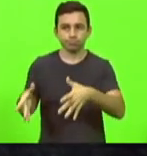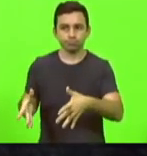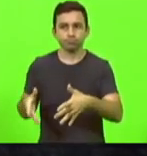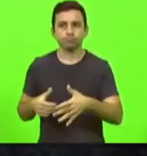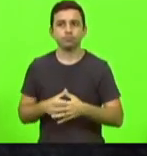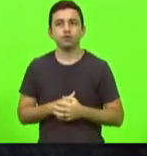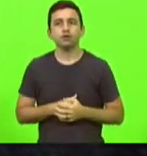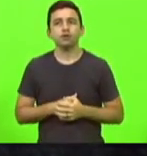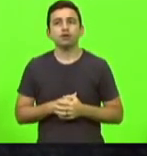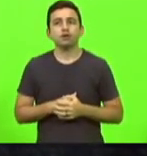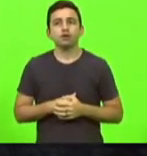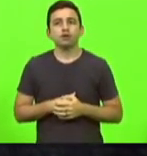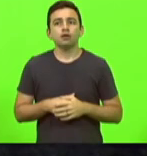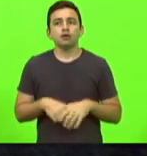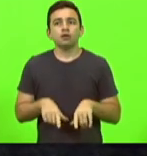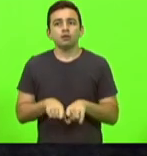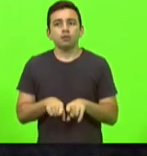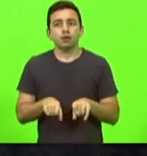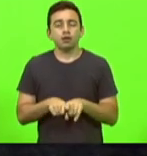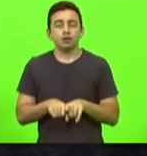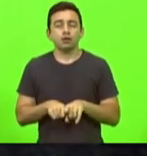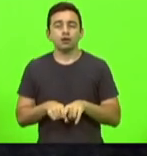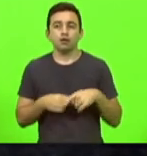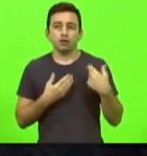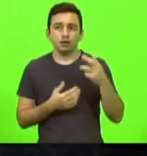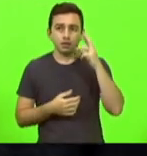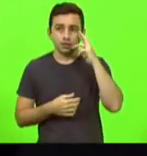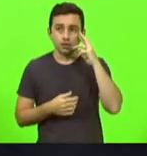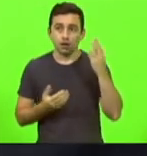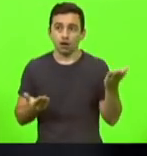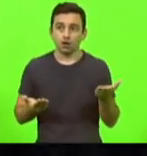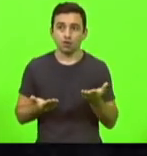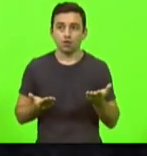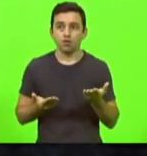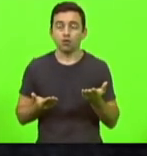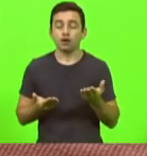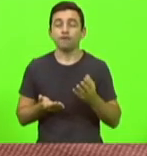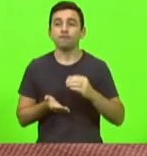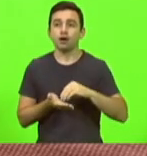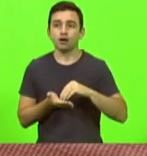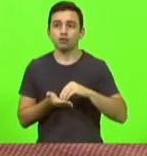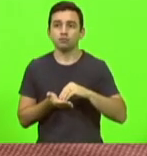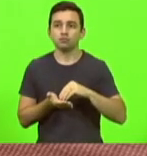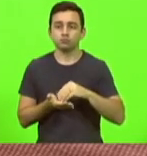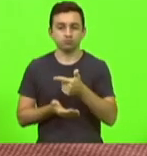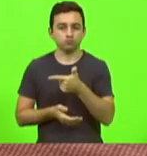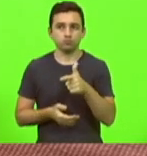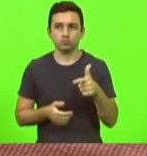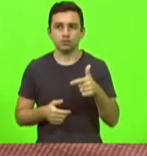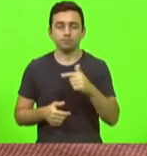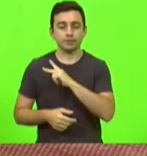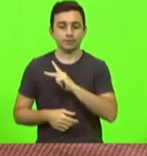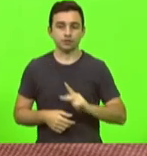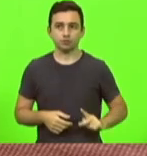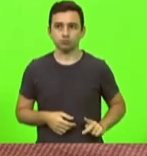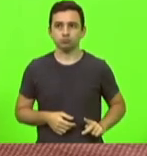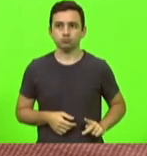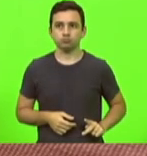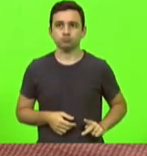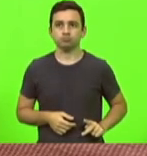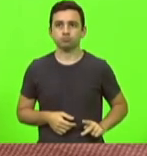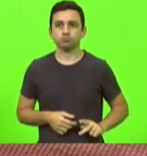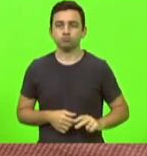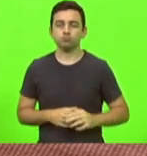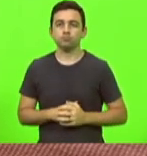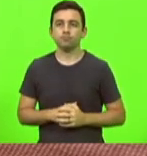Alba que faça a declaração da vacância do cargo de presidente desta casa sur Presidente Kennedy